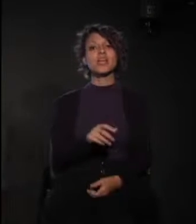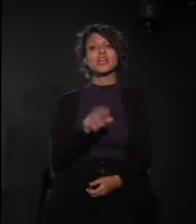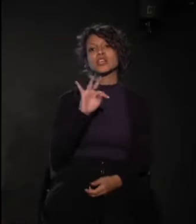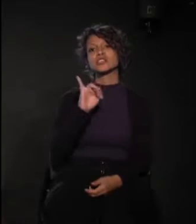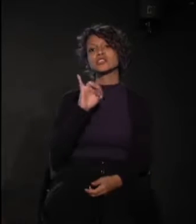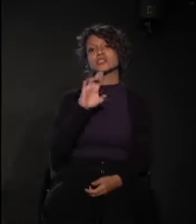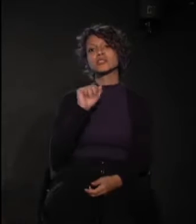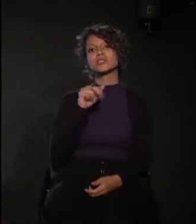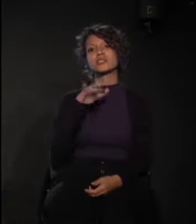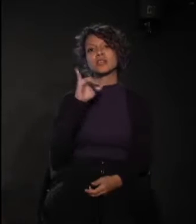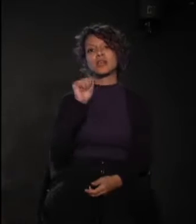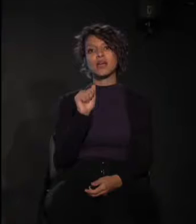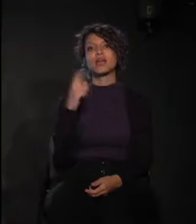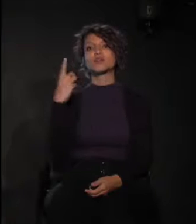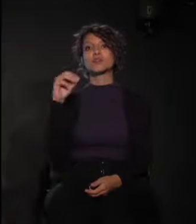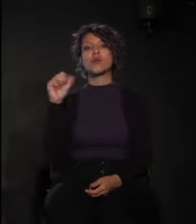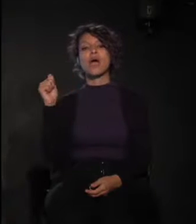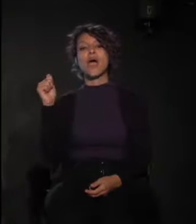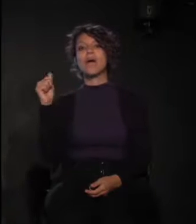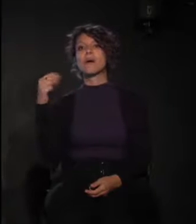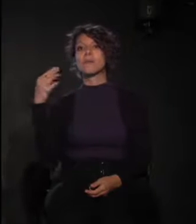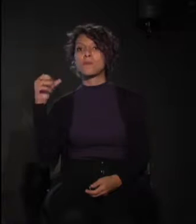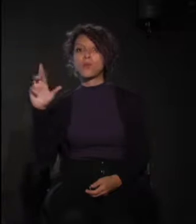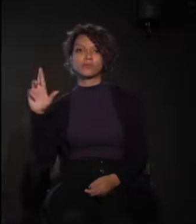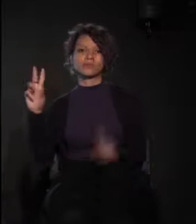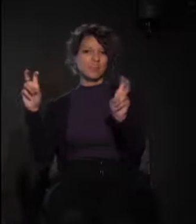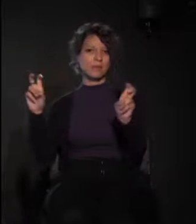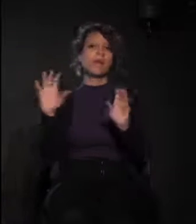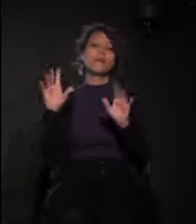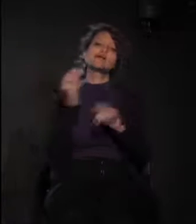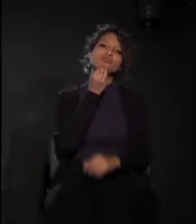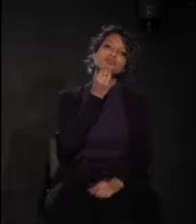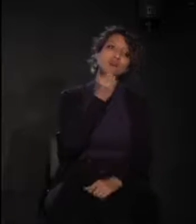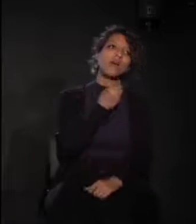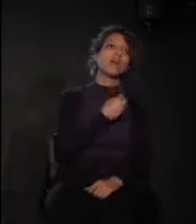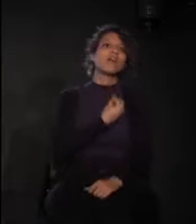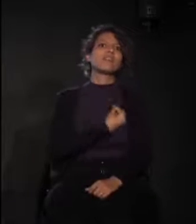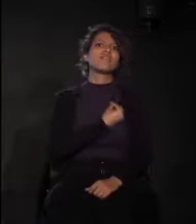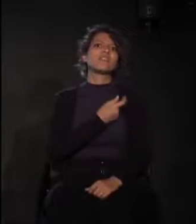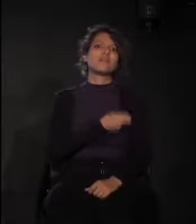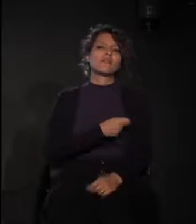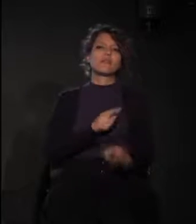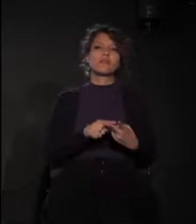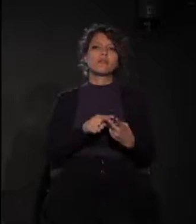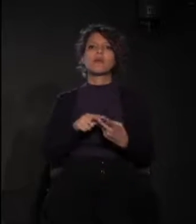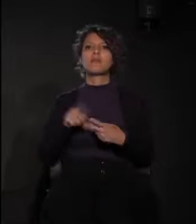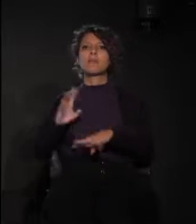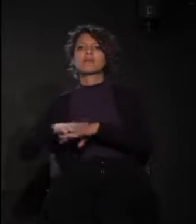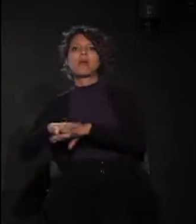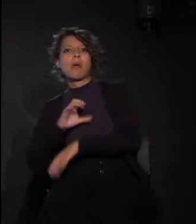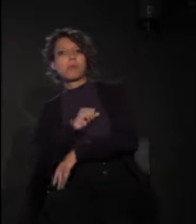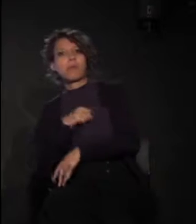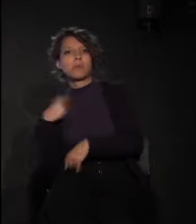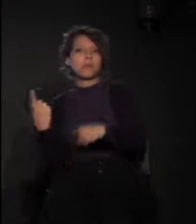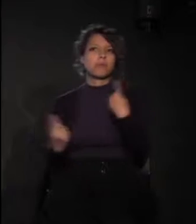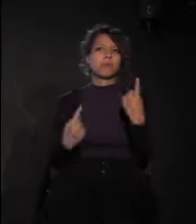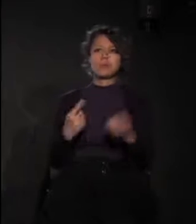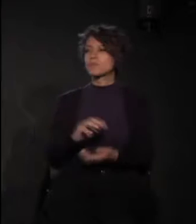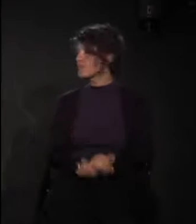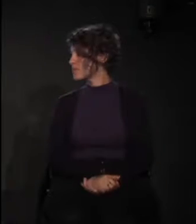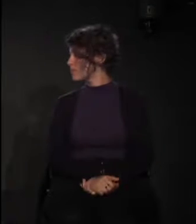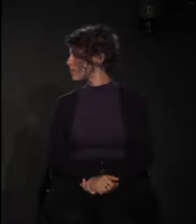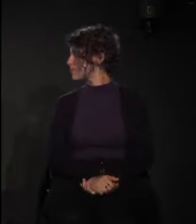a matemática da vida podia ser também é tirania da vida ou a matemática do amor nós estamos perante